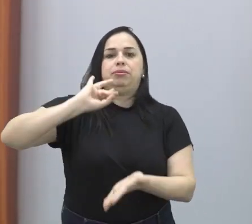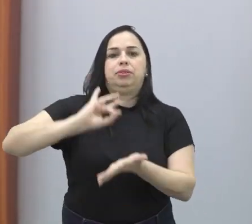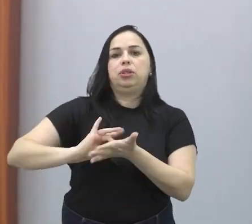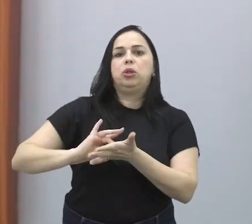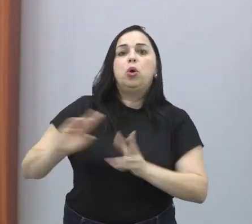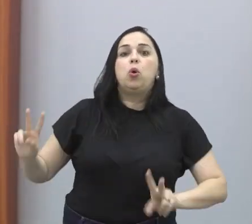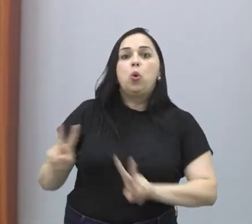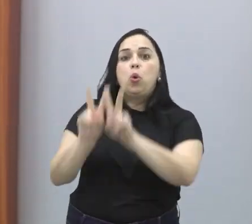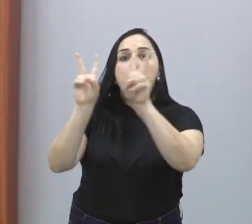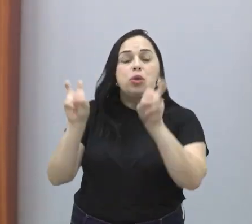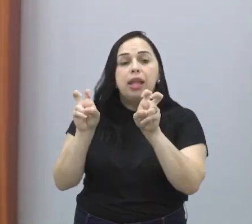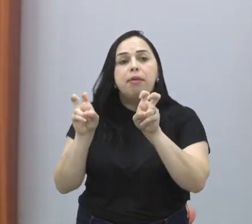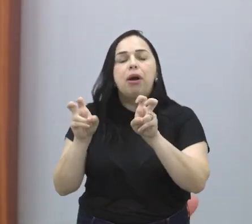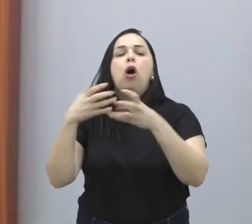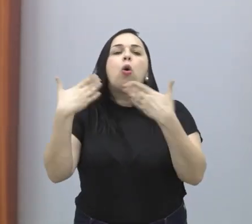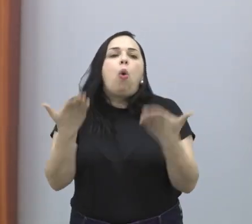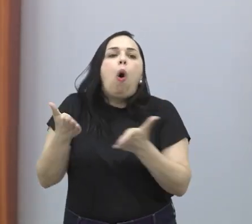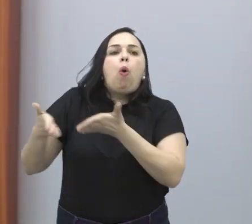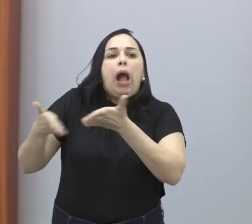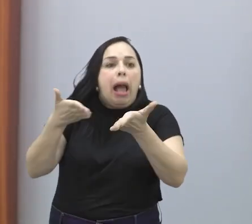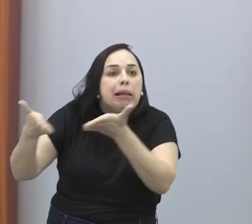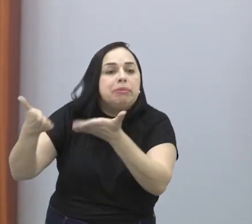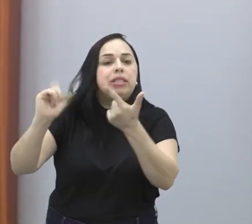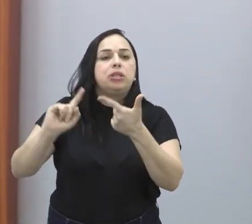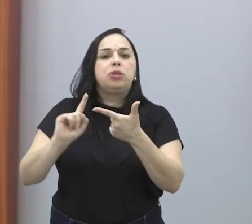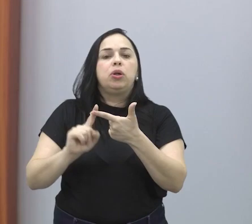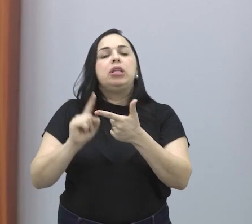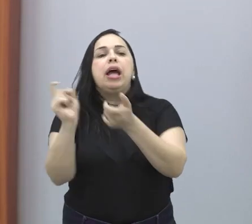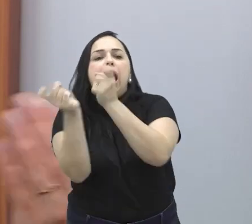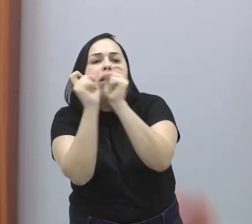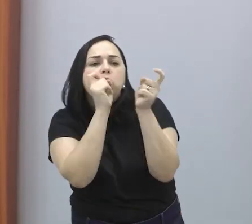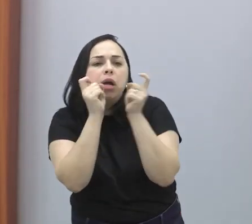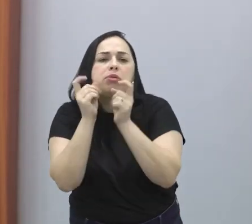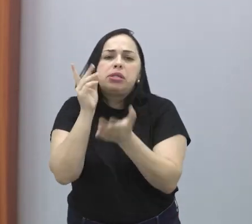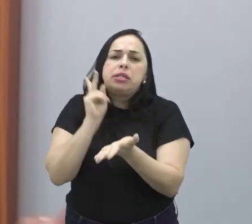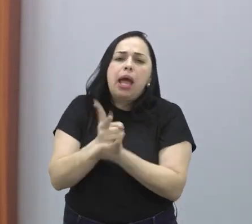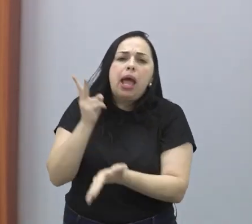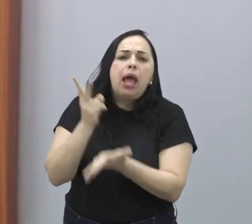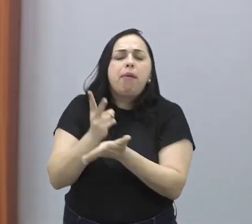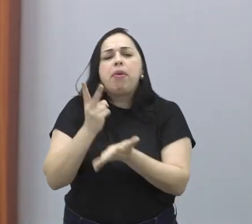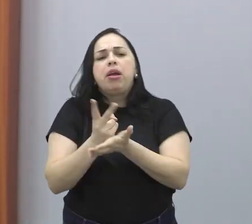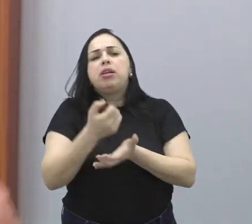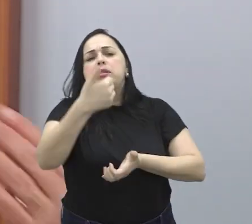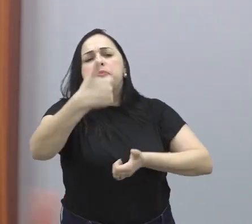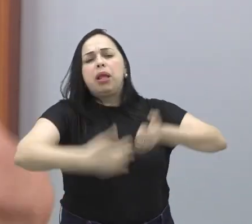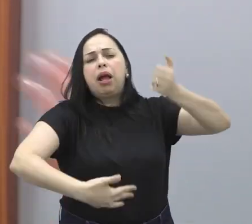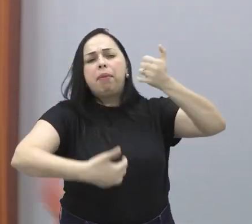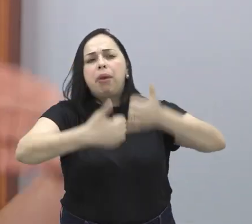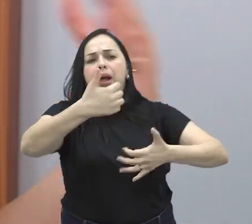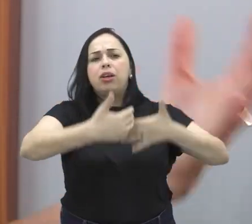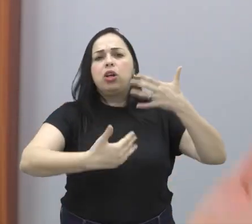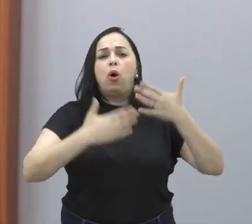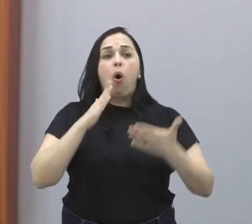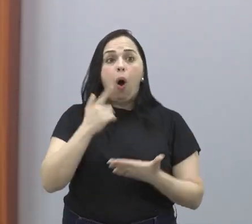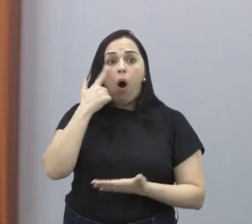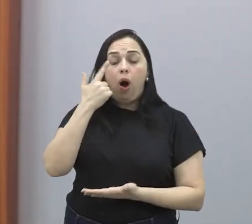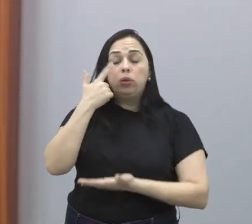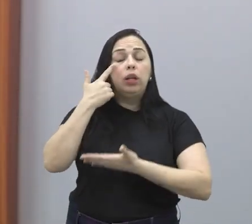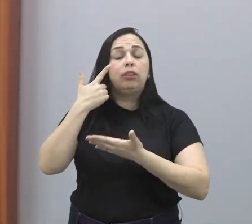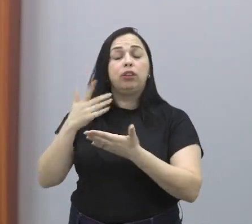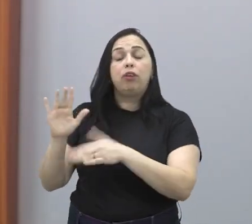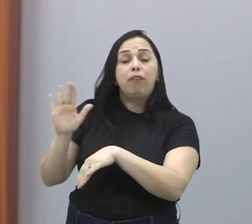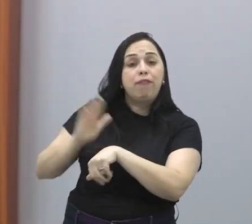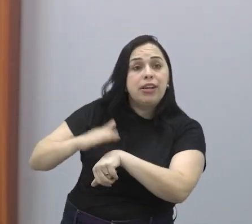né, sobre os direcionamentos que ela está tomando. Então, reuniões, né, falar para o funcionário, olha, a gente está seguindo